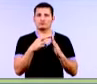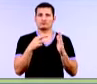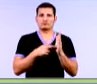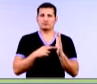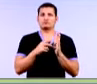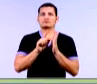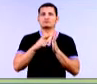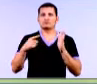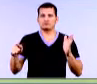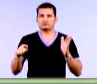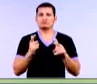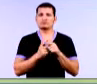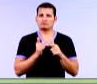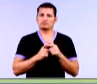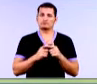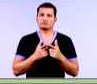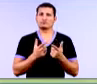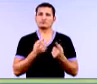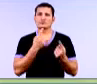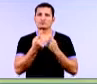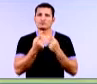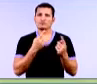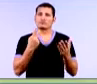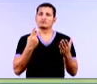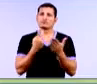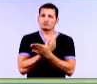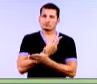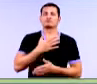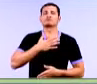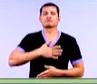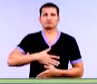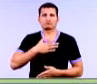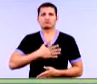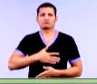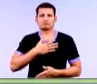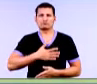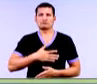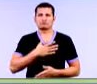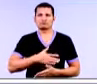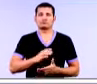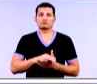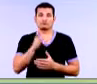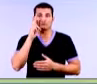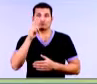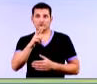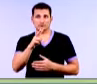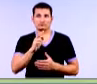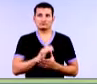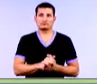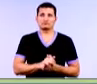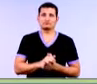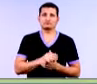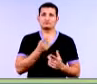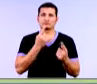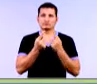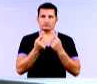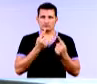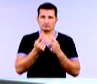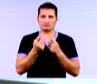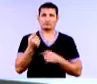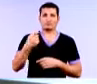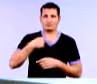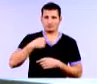Por quê? Porque o diálogo acontece de maneiras bem mais tranquila. Vamos dar uma olhada aqui num diálogo entre